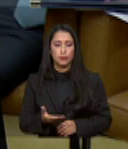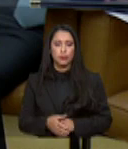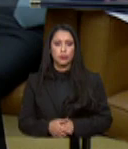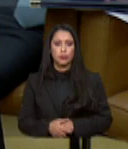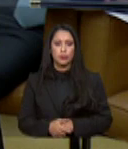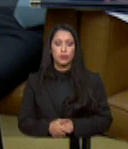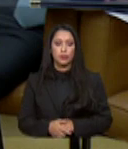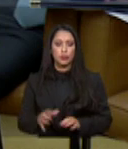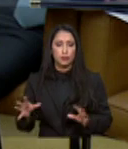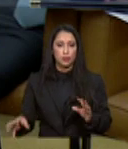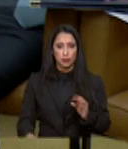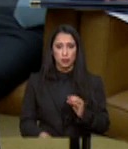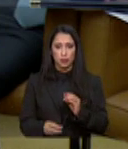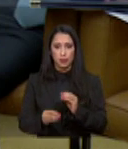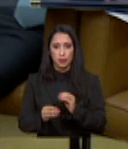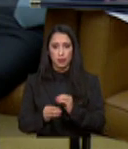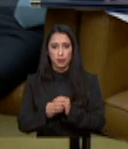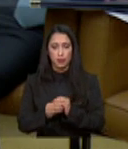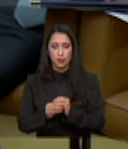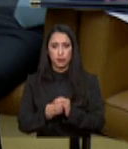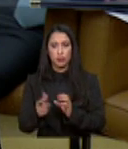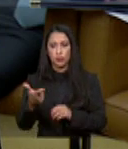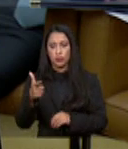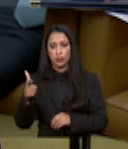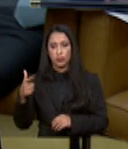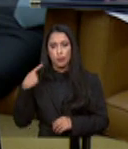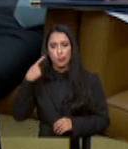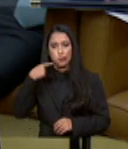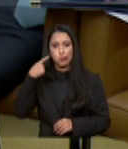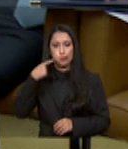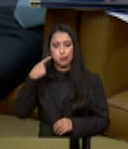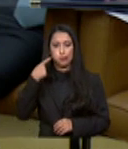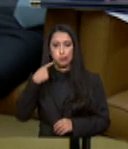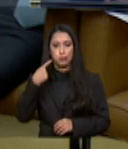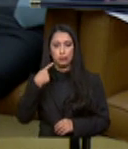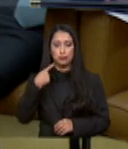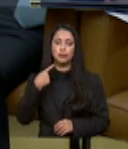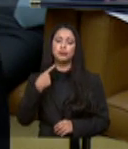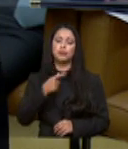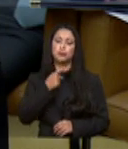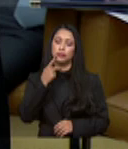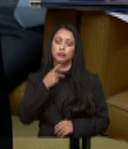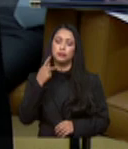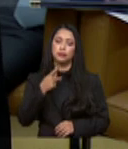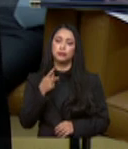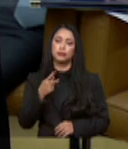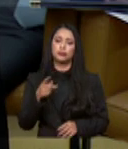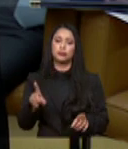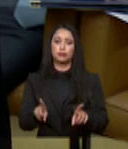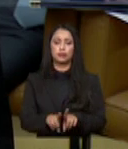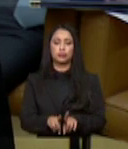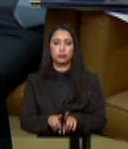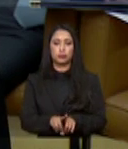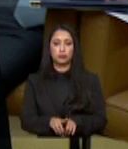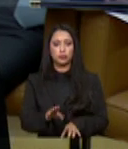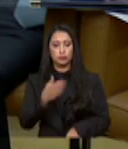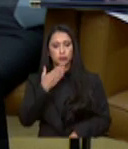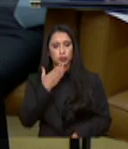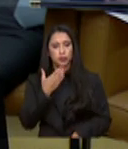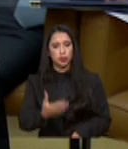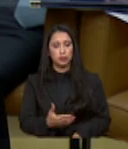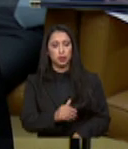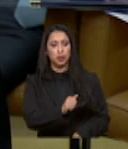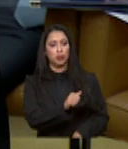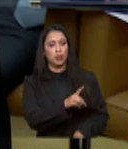de complementaridade aos demais colegas que sustentaram pelos requerentes e também em tom de conclusão aqui dos requerentes desta